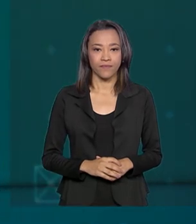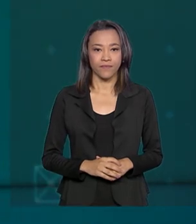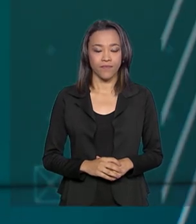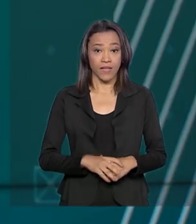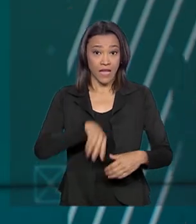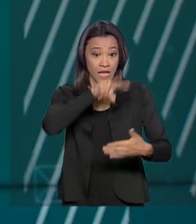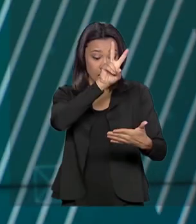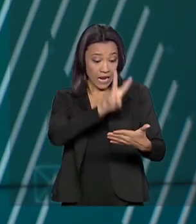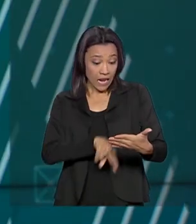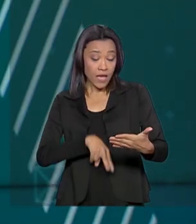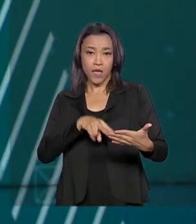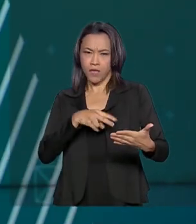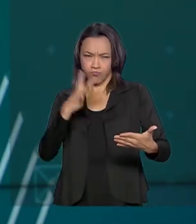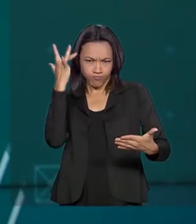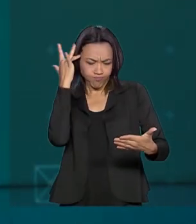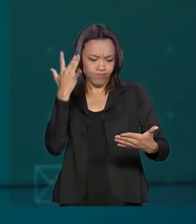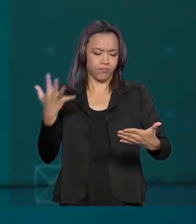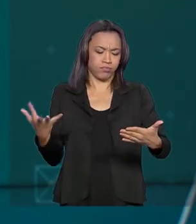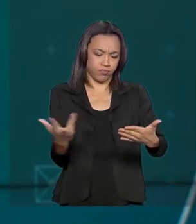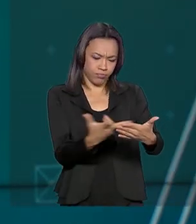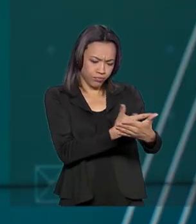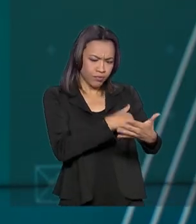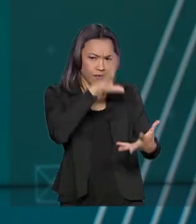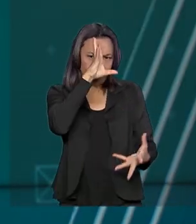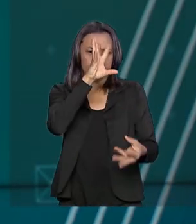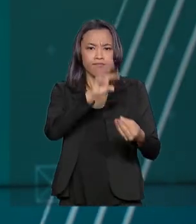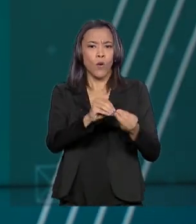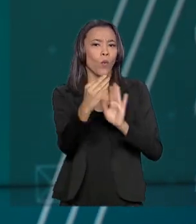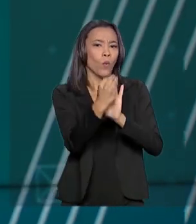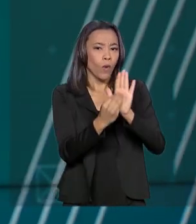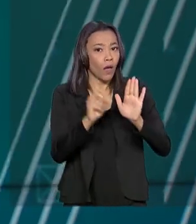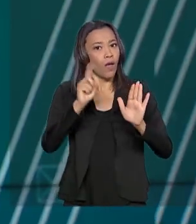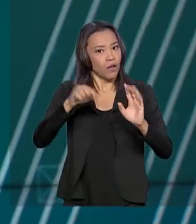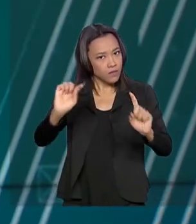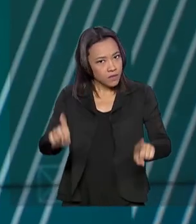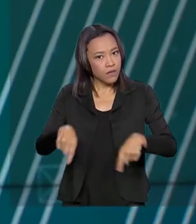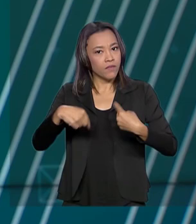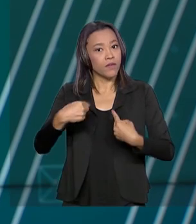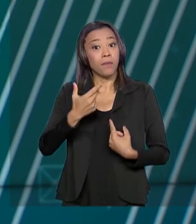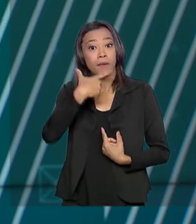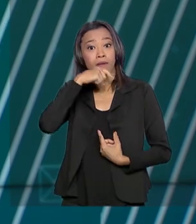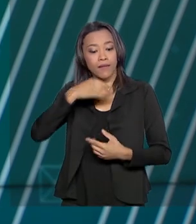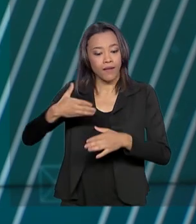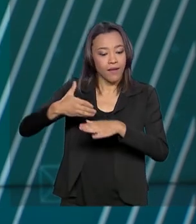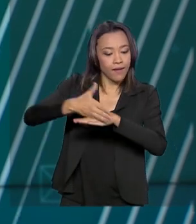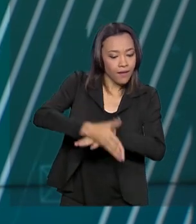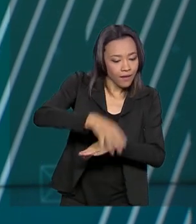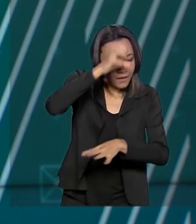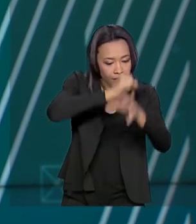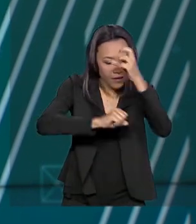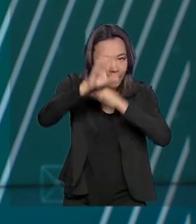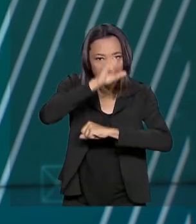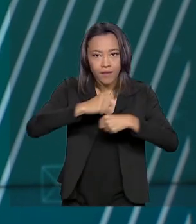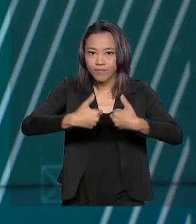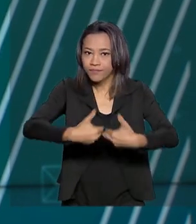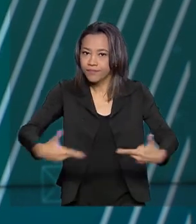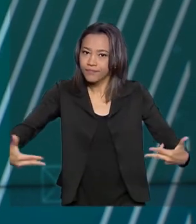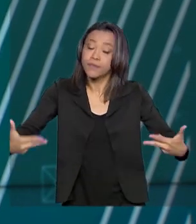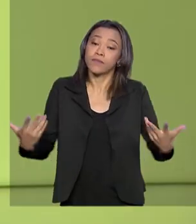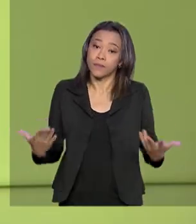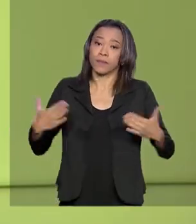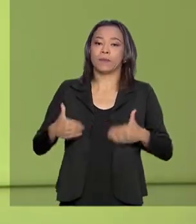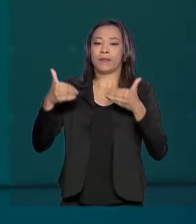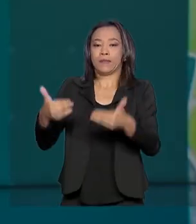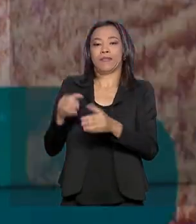Ler de maneira fluente e compreender o conteúdo são desafios para quem está entrando no mundo das letras. O Ministério da